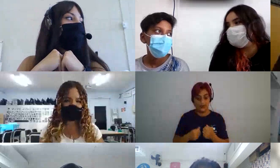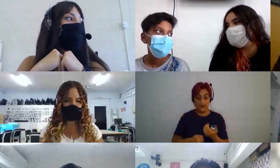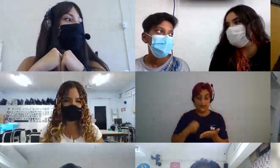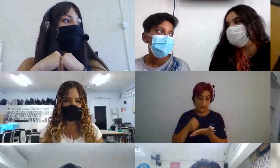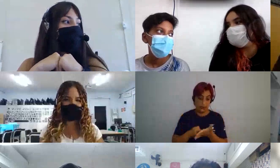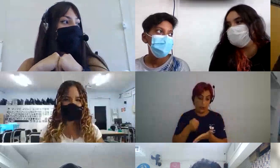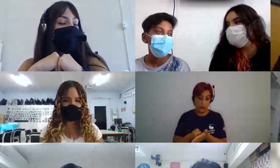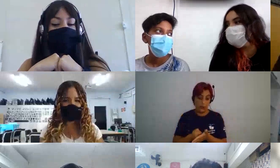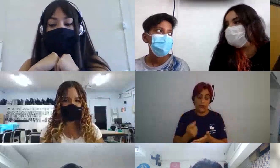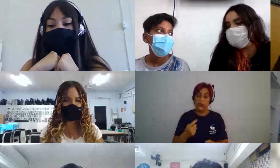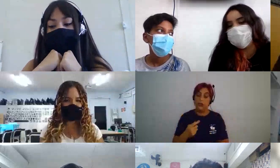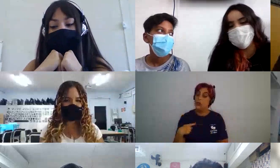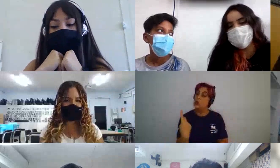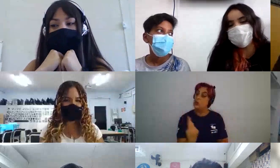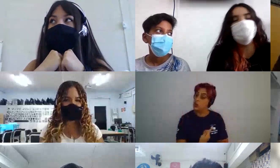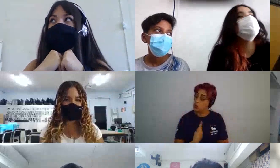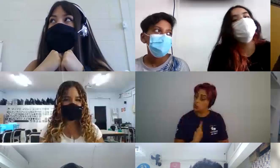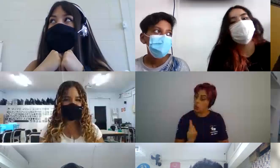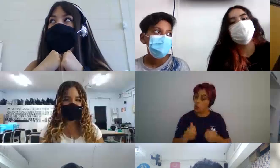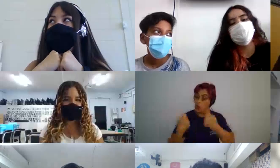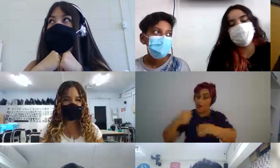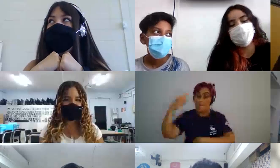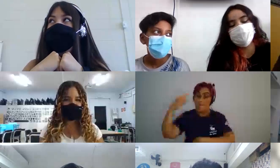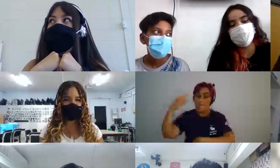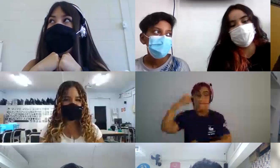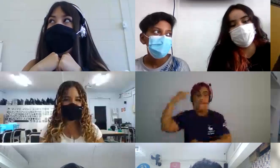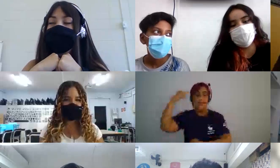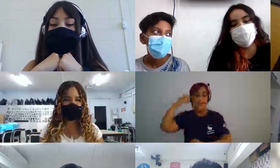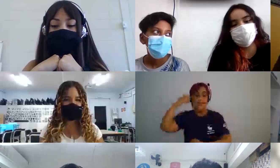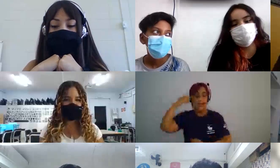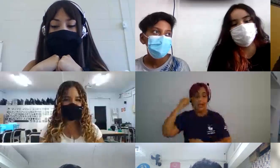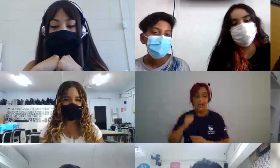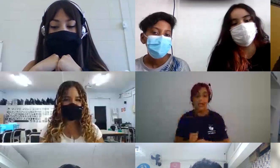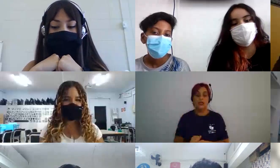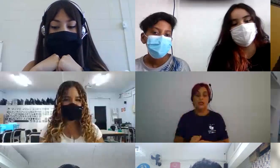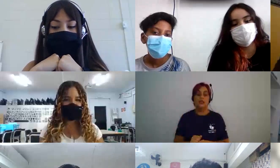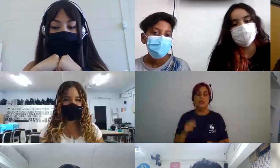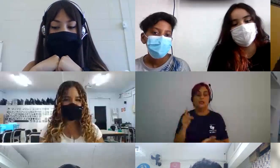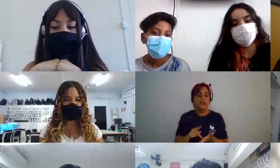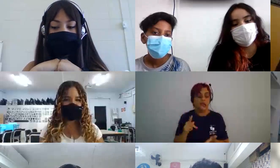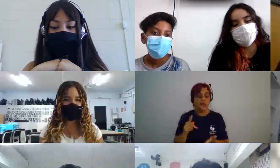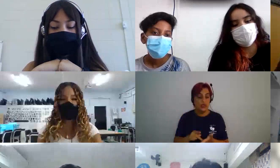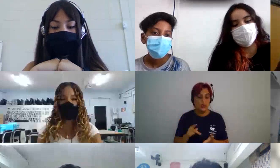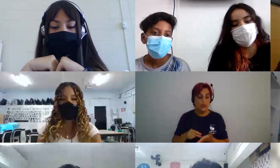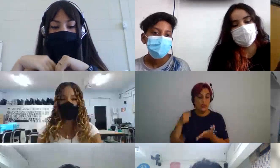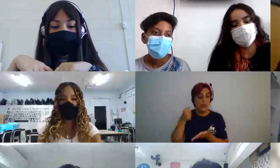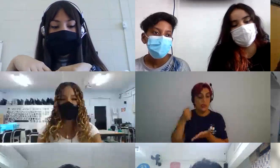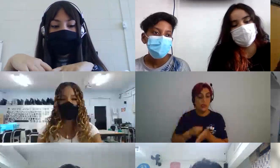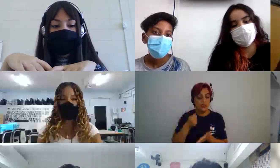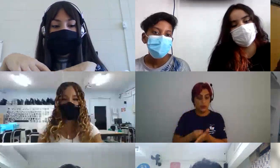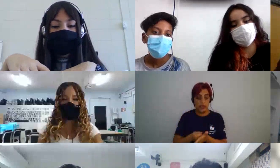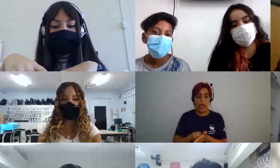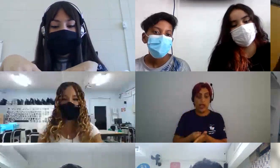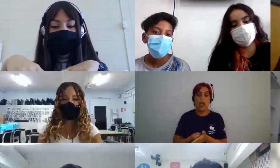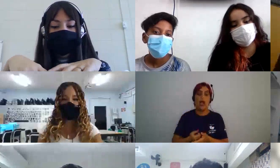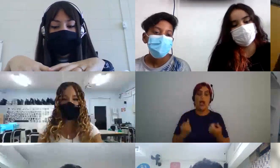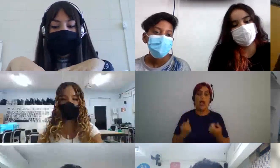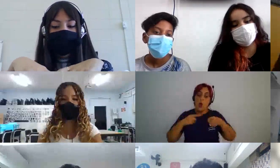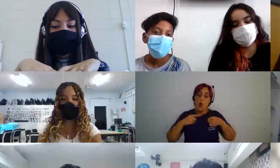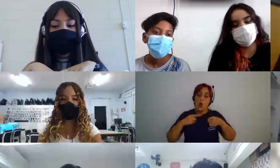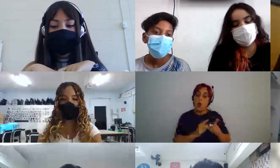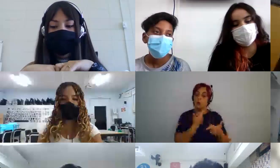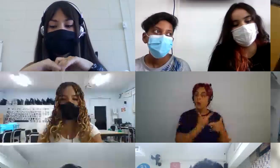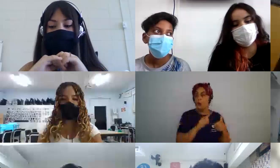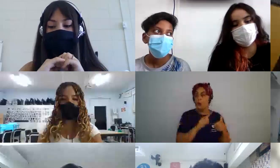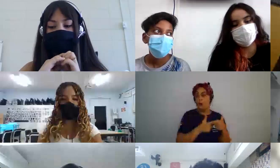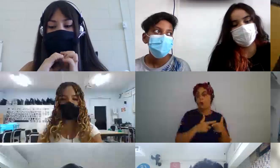vocês pensarmos e fazermos muita coisa para de verdade enfrentar essa questão da gravidez.